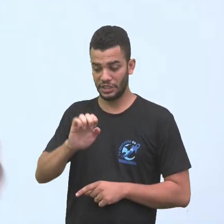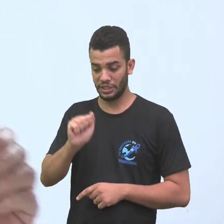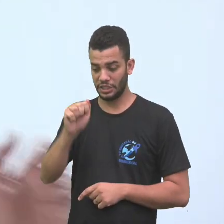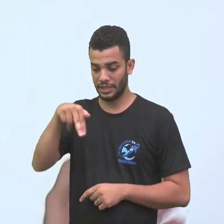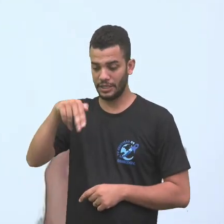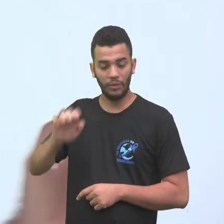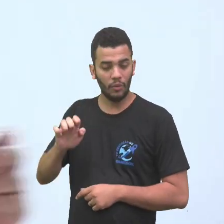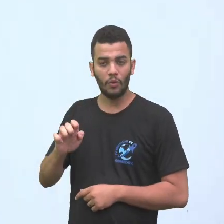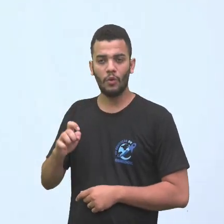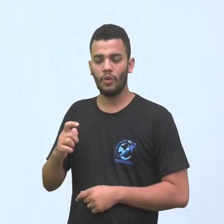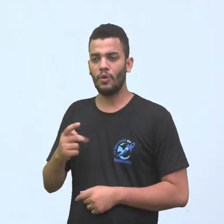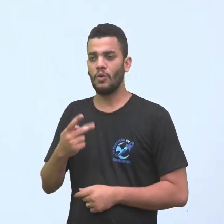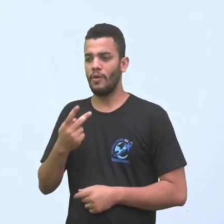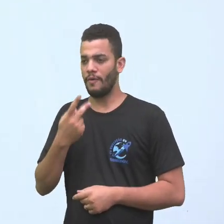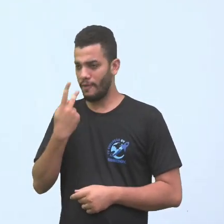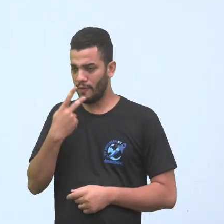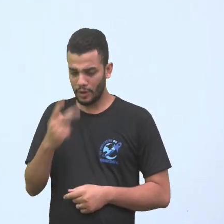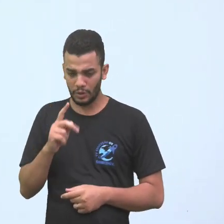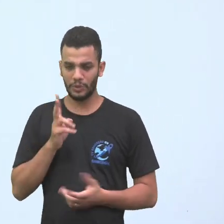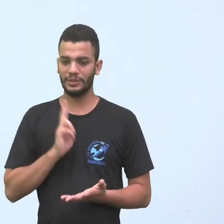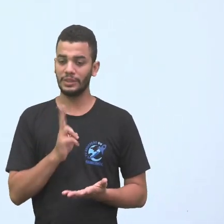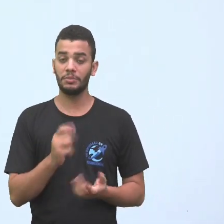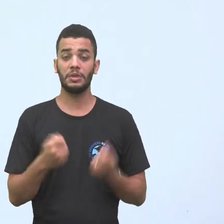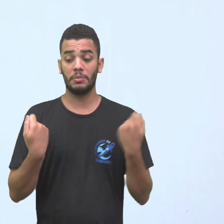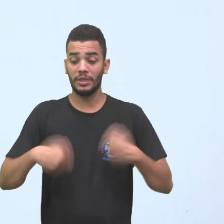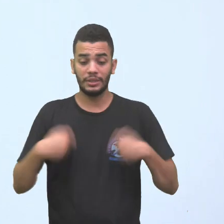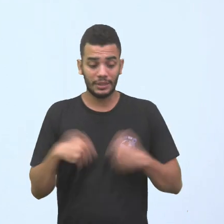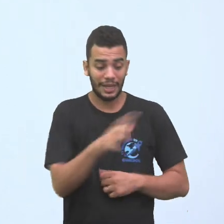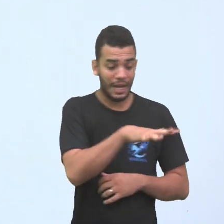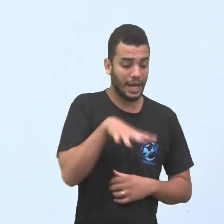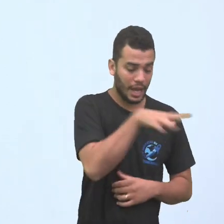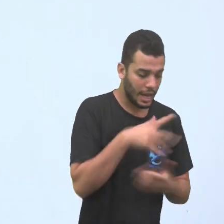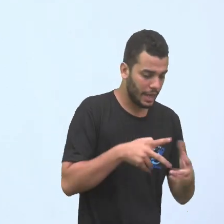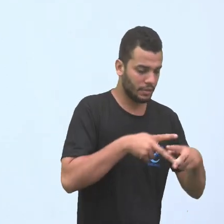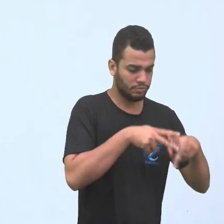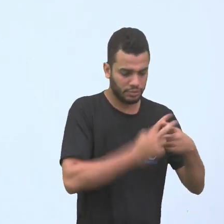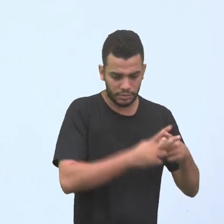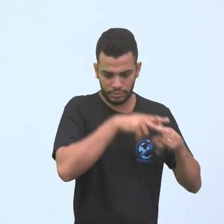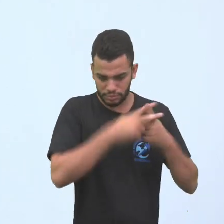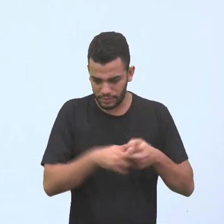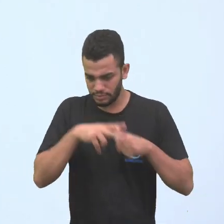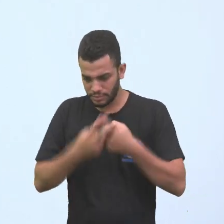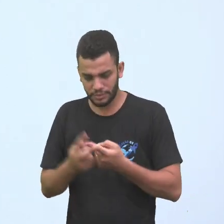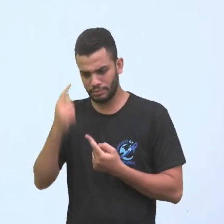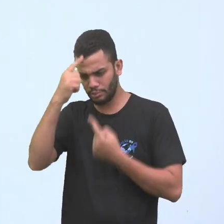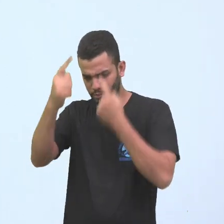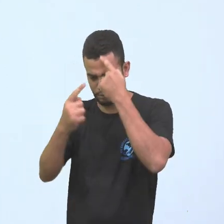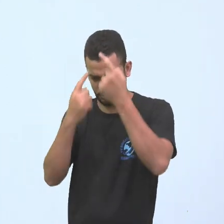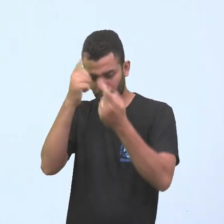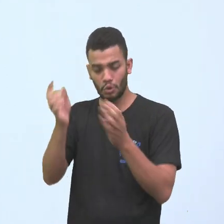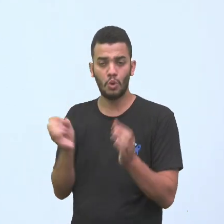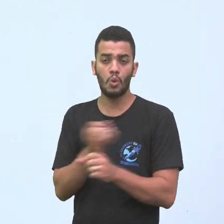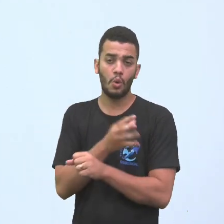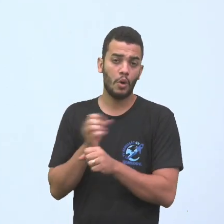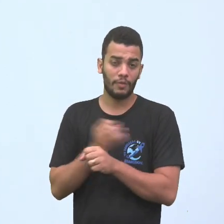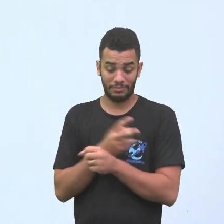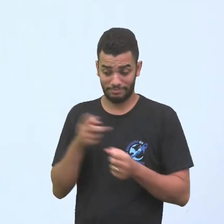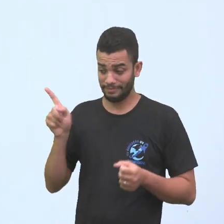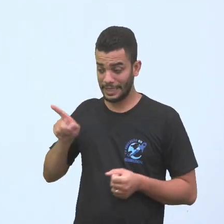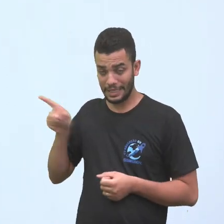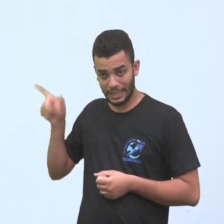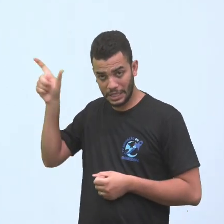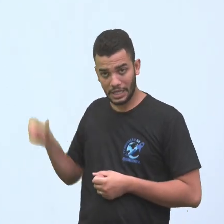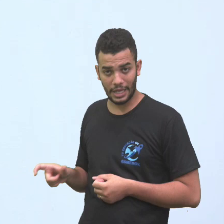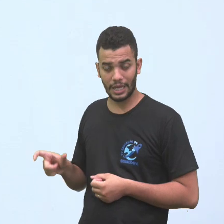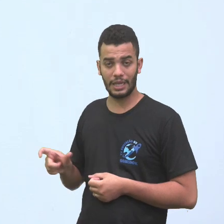ela nos deu o rumo, nos ajudou muito no processo inicial. Ela viu como que foi difícil esse